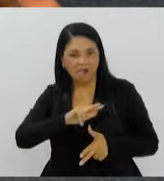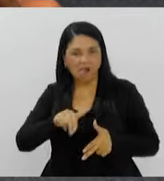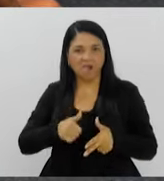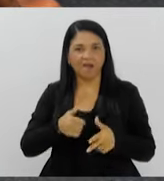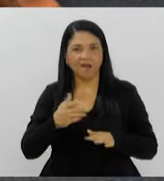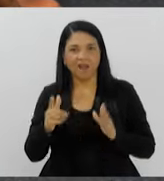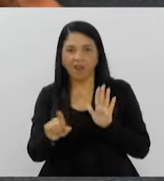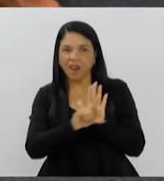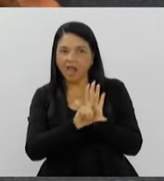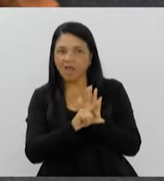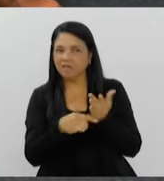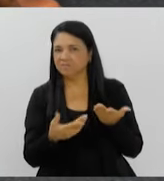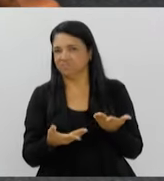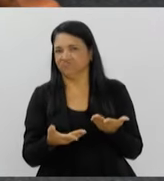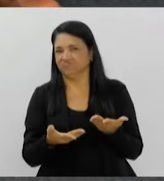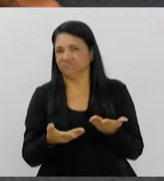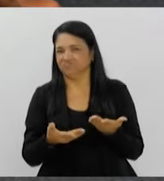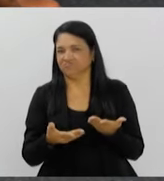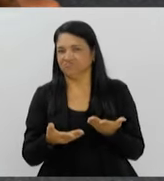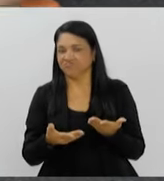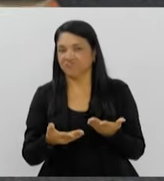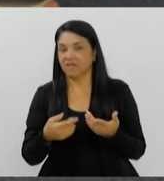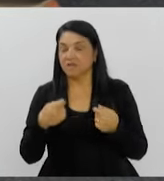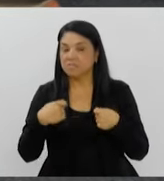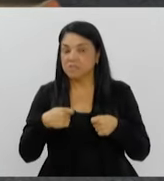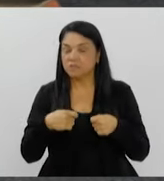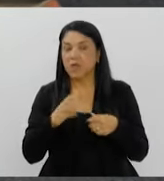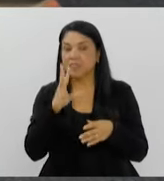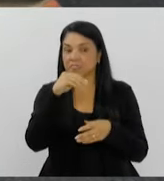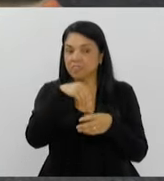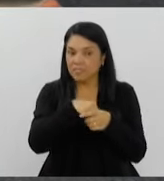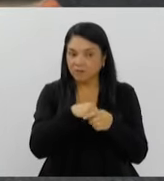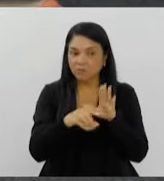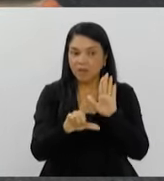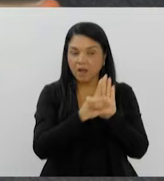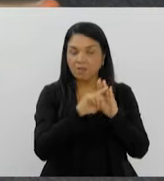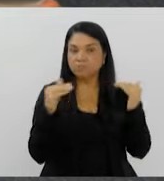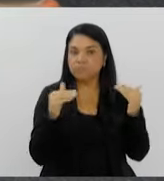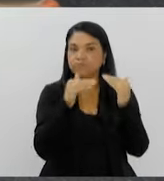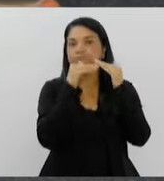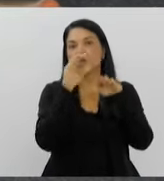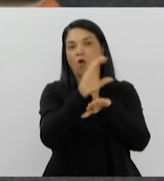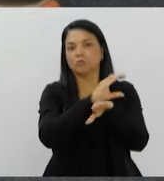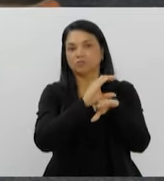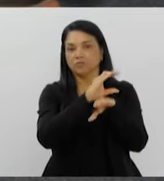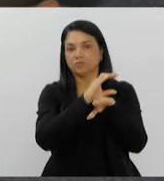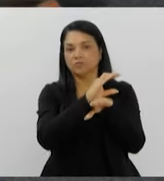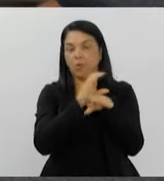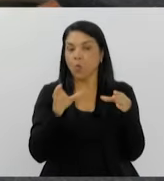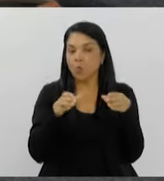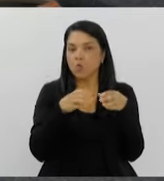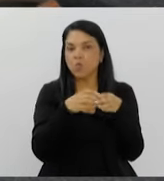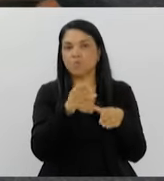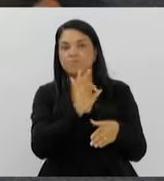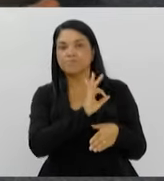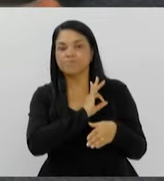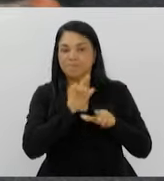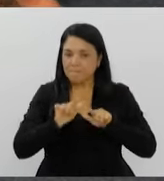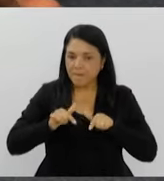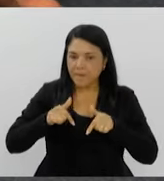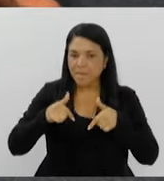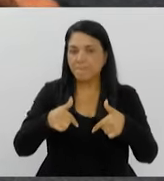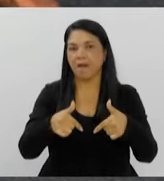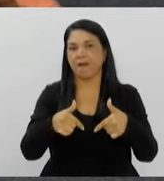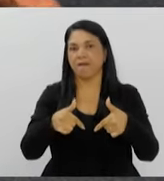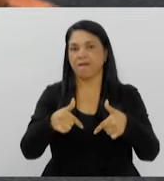mas dentro da Lei daquilo que preconiza a Constituição Brasileira as forças de segurança precisam se